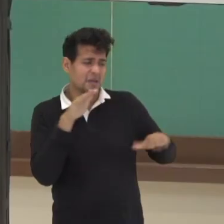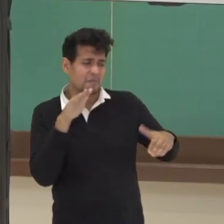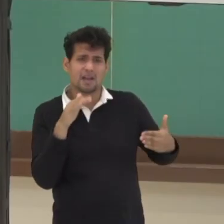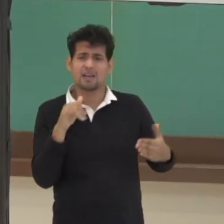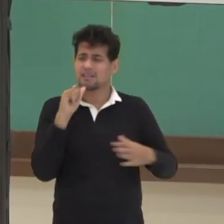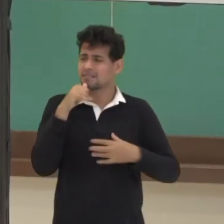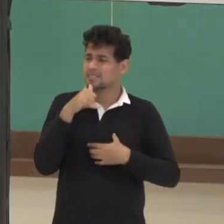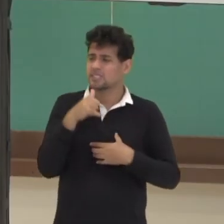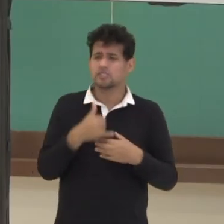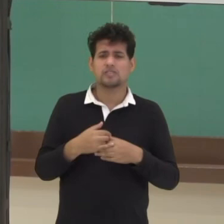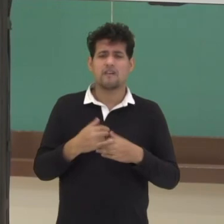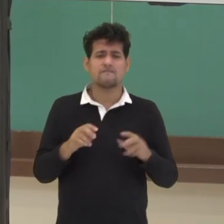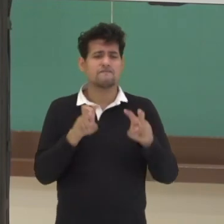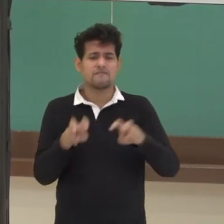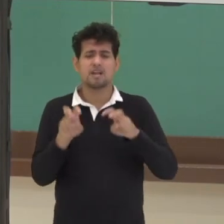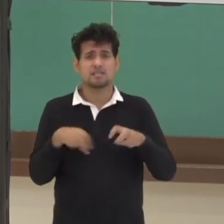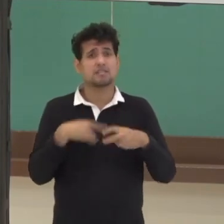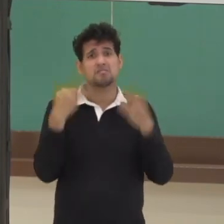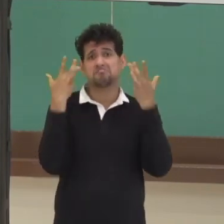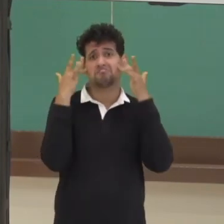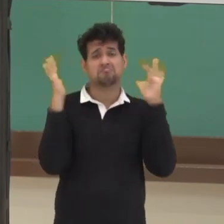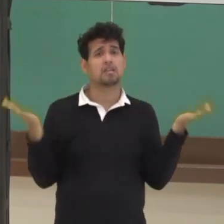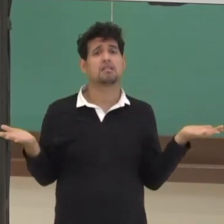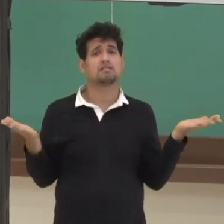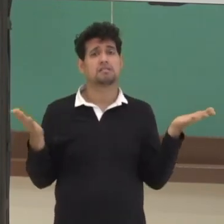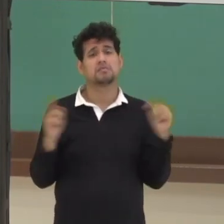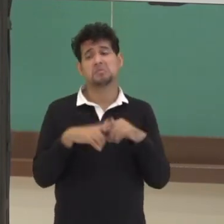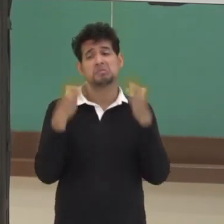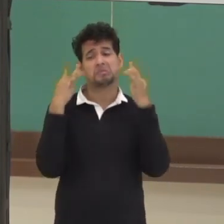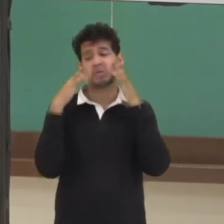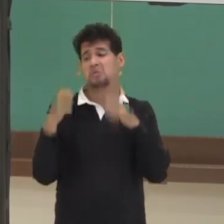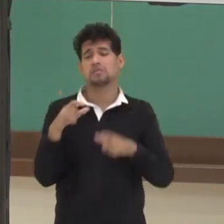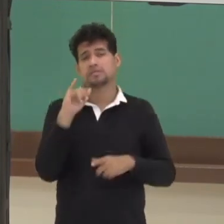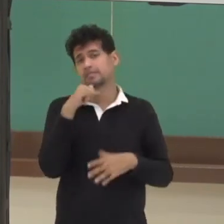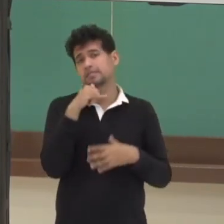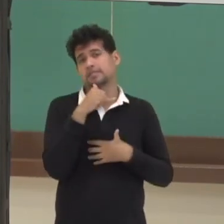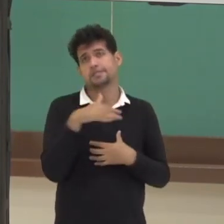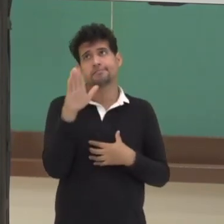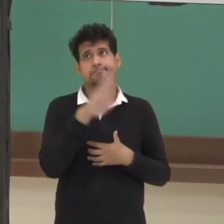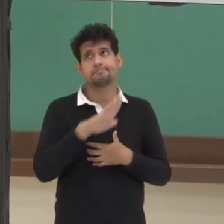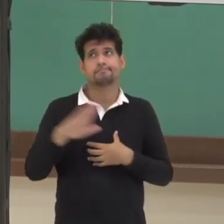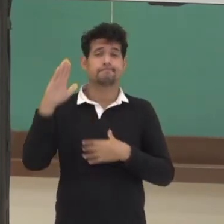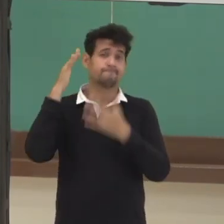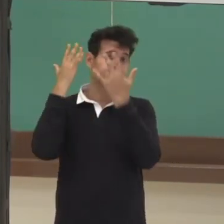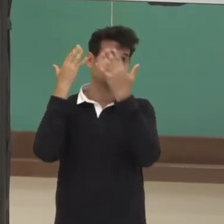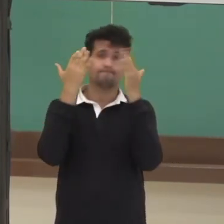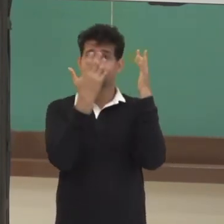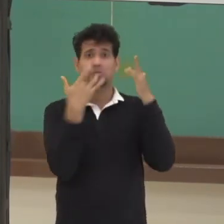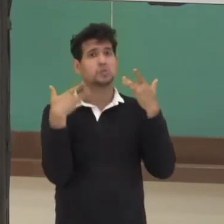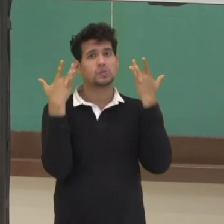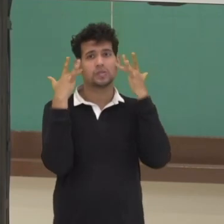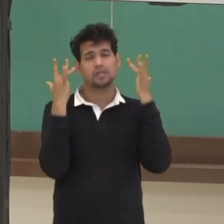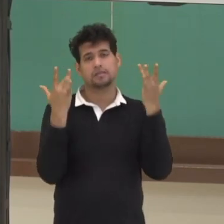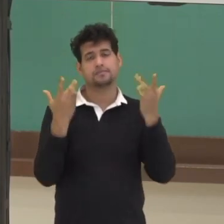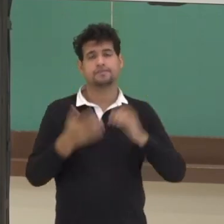triste no campo, onde está triste? Não sei. Então, se eu não sei, é um espaço psicológico, não consigo identificar